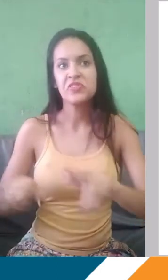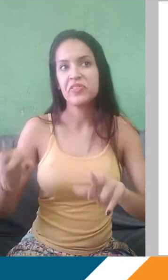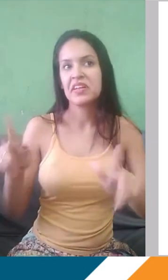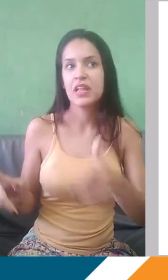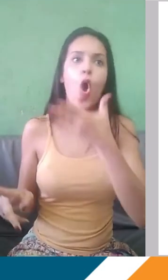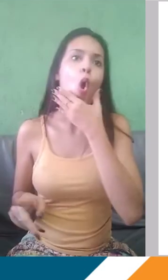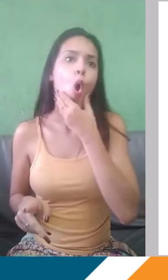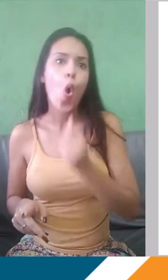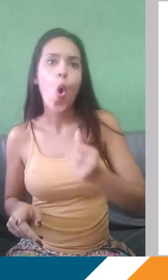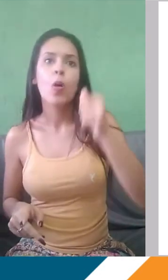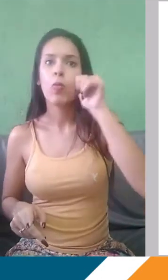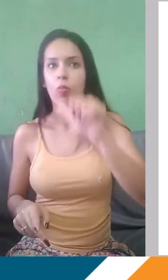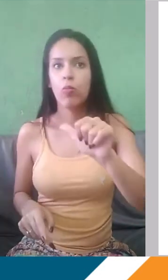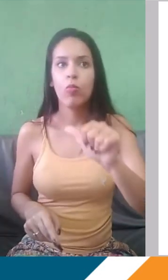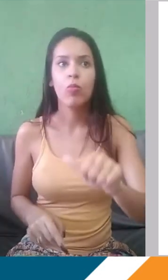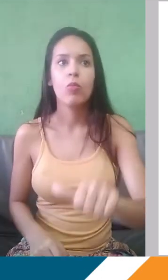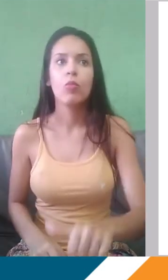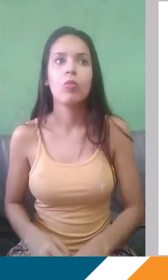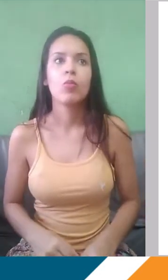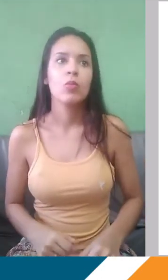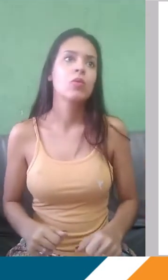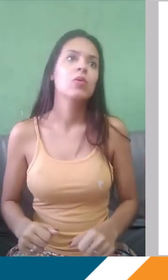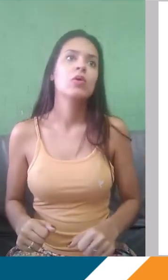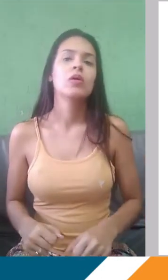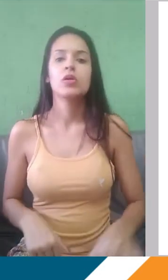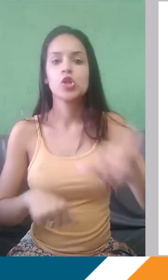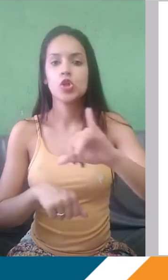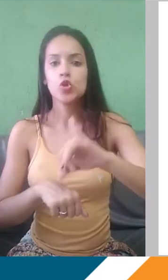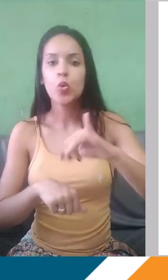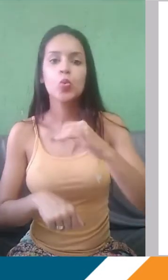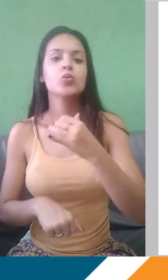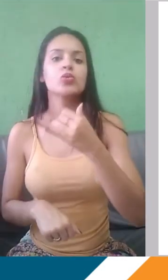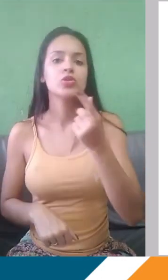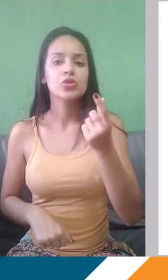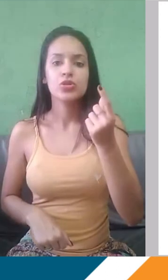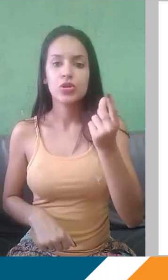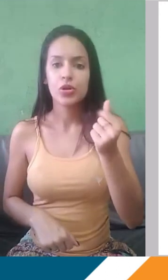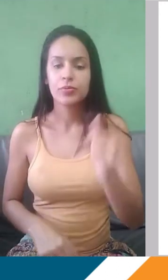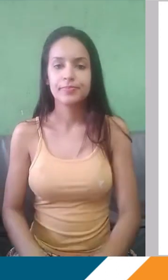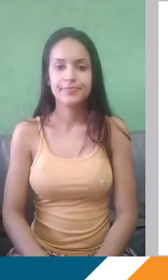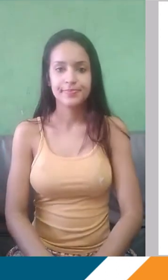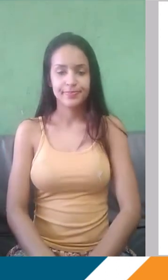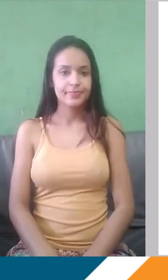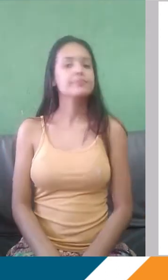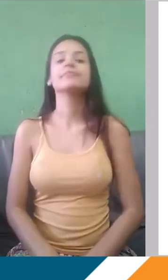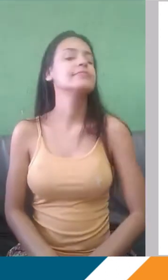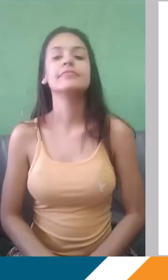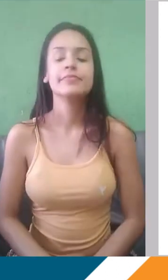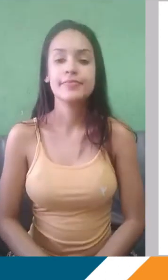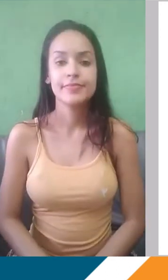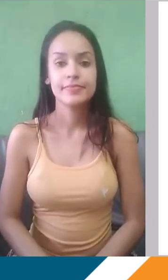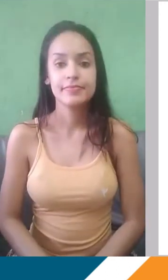sem palavras. Portanto, os símbolos são o que materializam a mensagem. Pelo enunciado